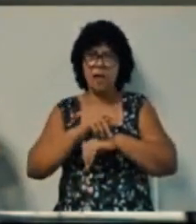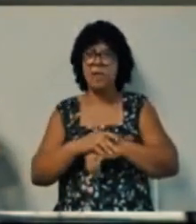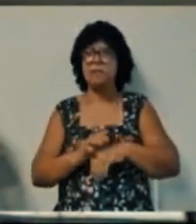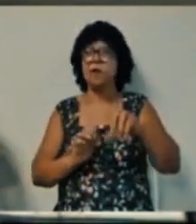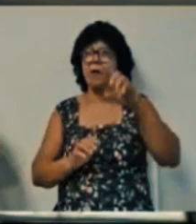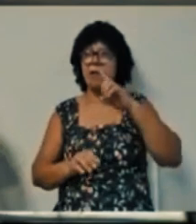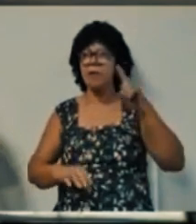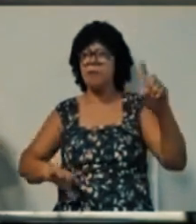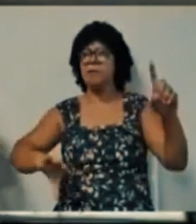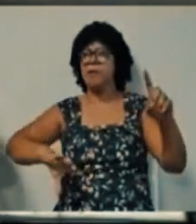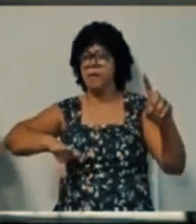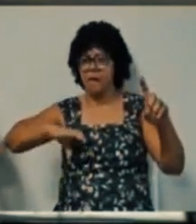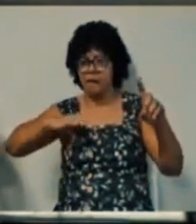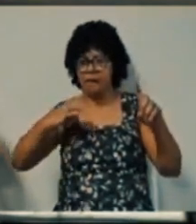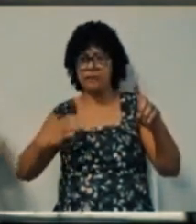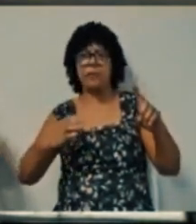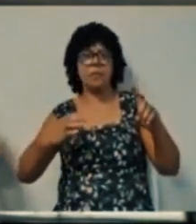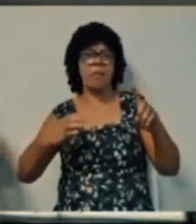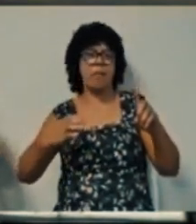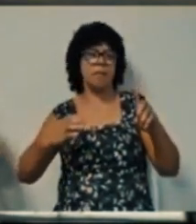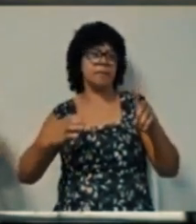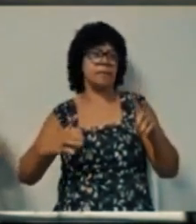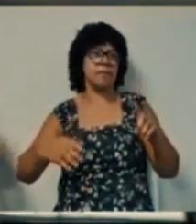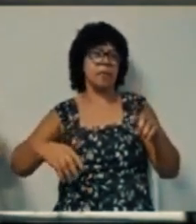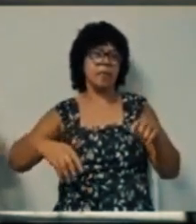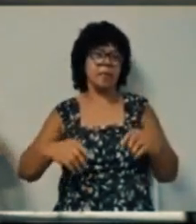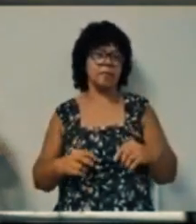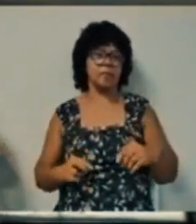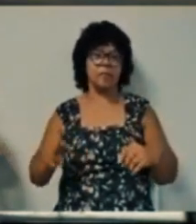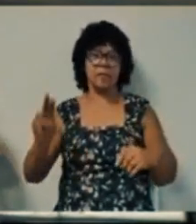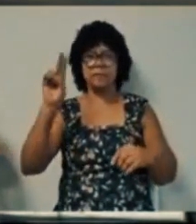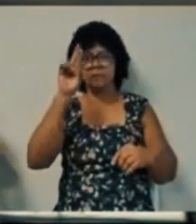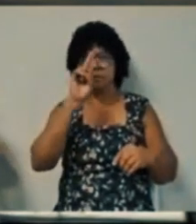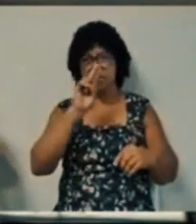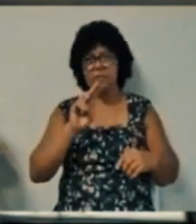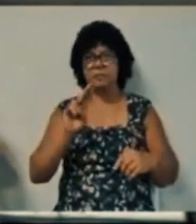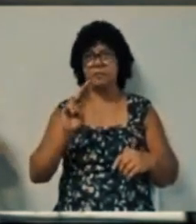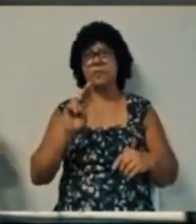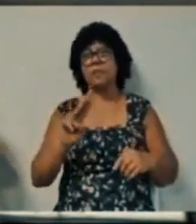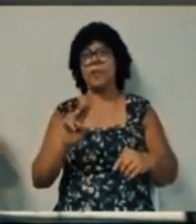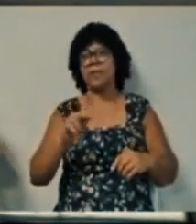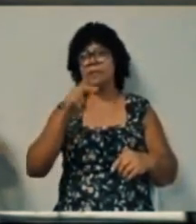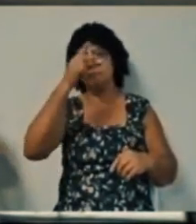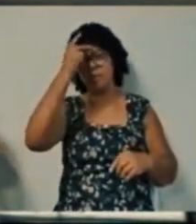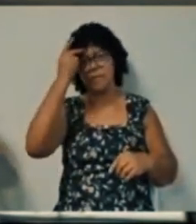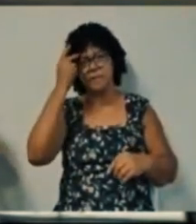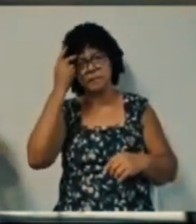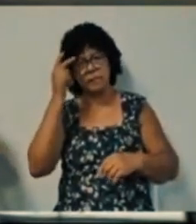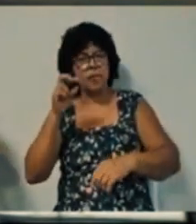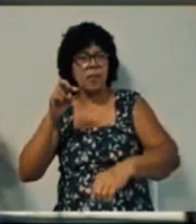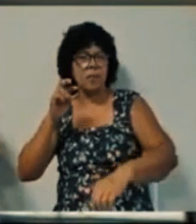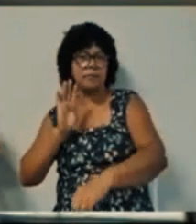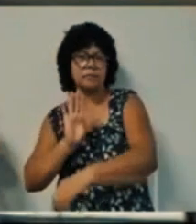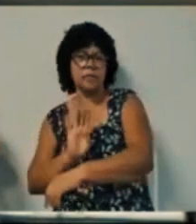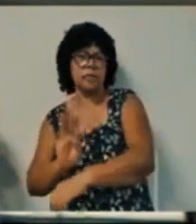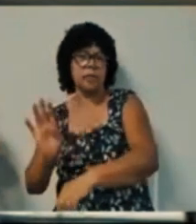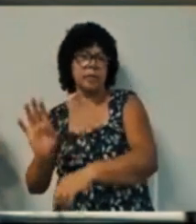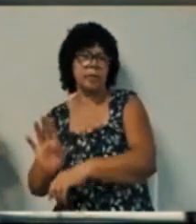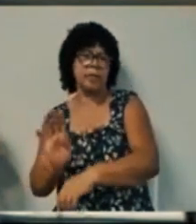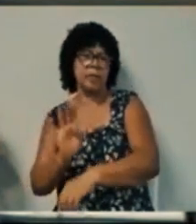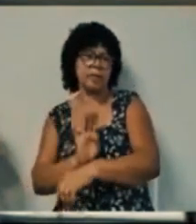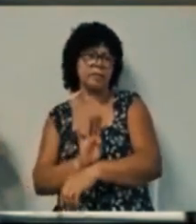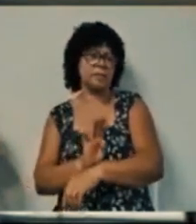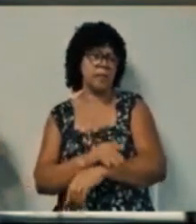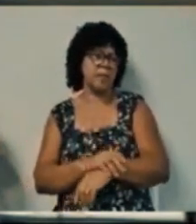Ele usa aonde houver o recurso disponível. E Paulo então ocupa aquele